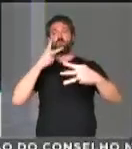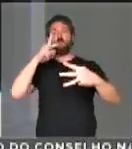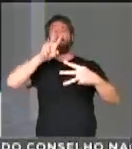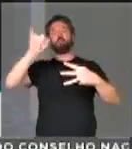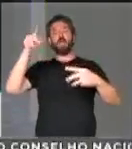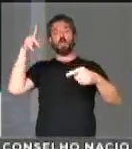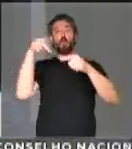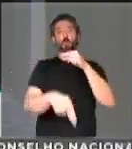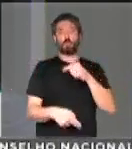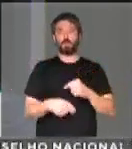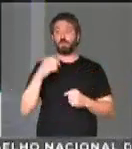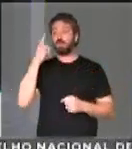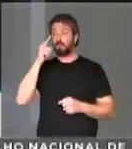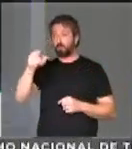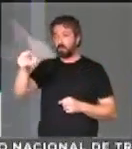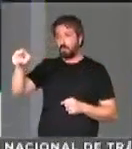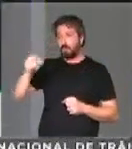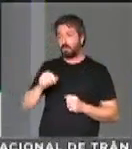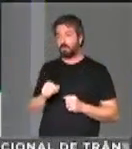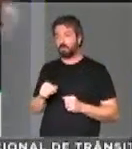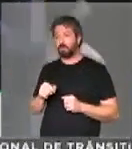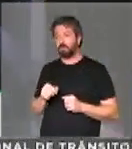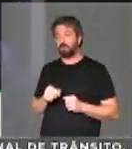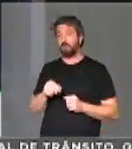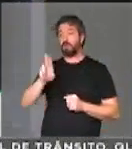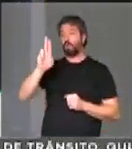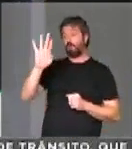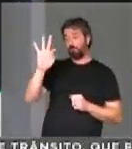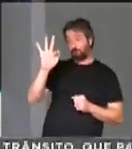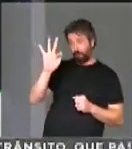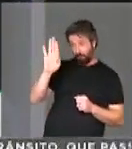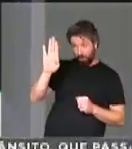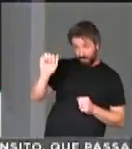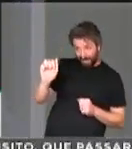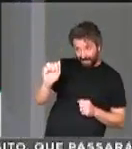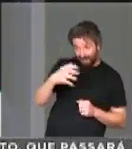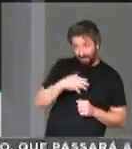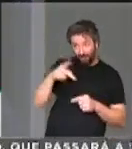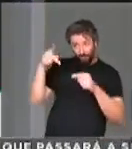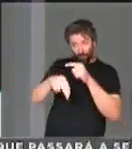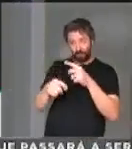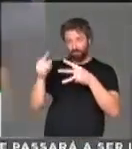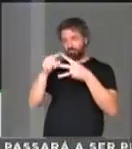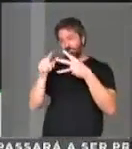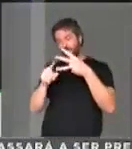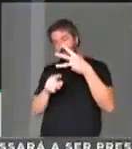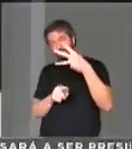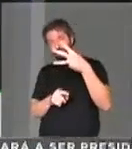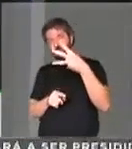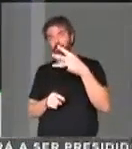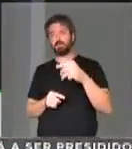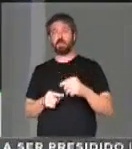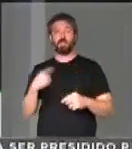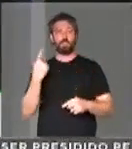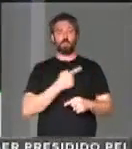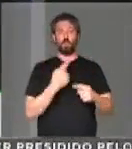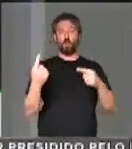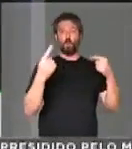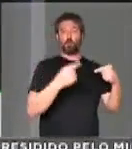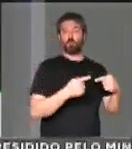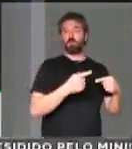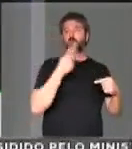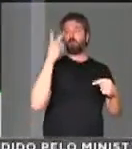deputado Marcelo Nilo, deputada Lídice, entre elas a UFBA, a Universidade Federal da Bahia, e quando a oposição